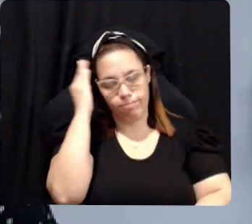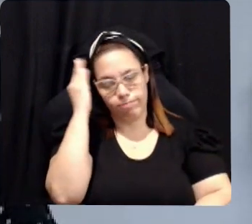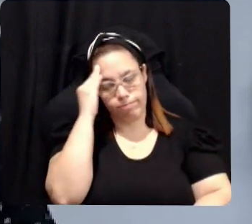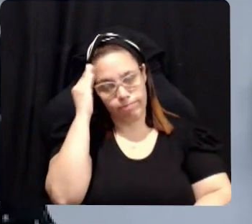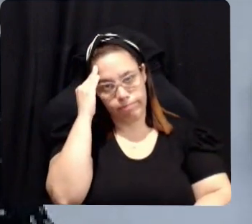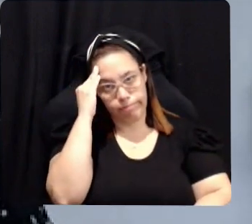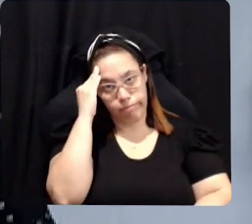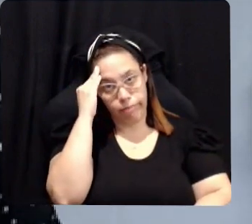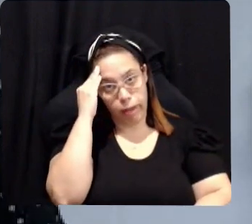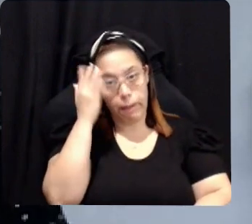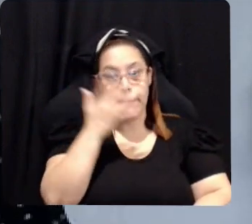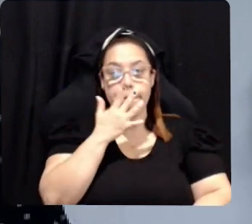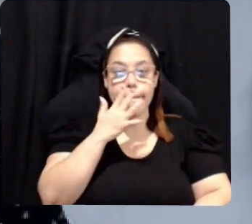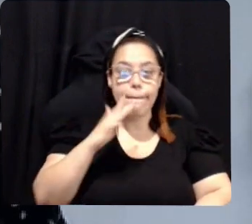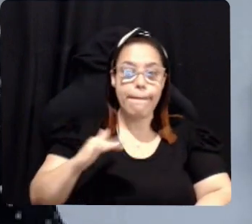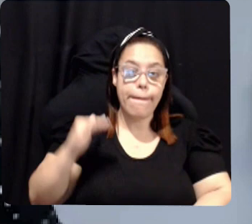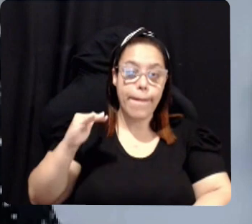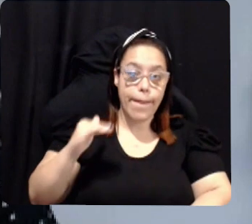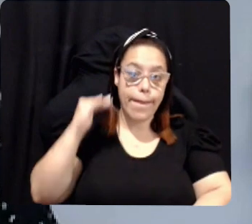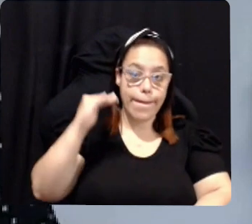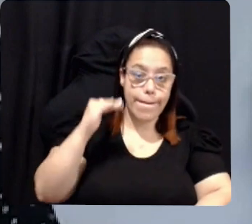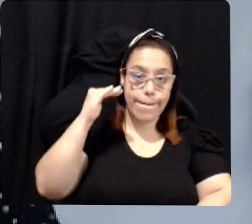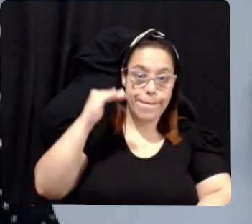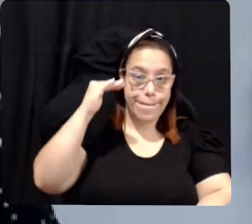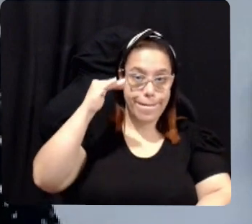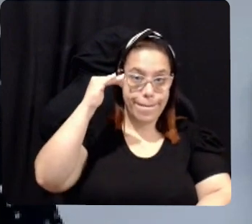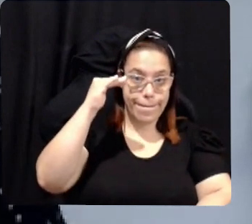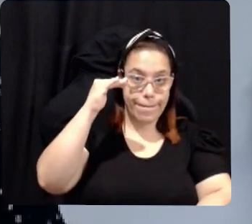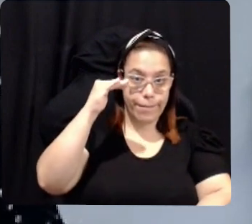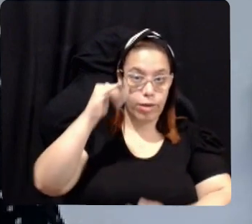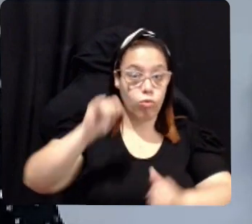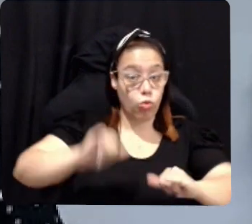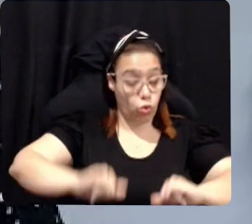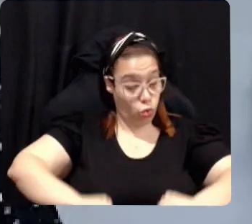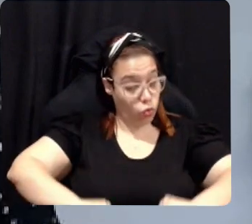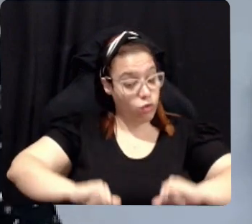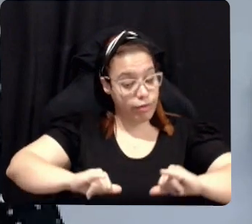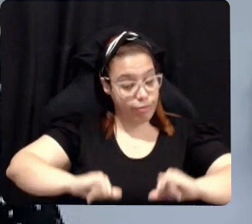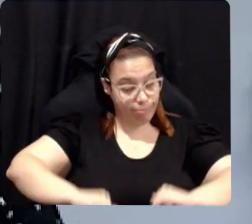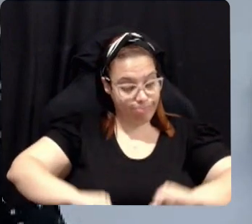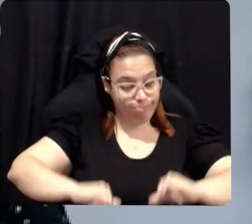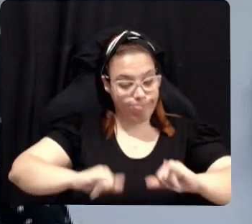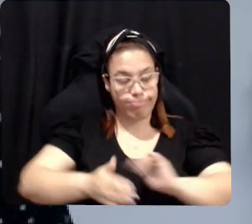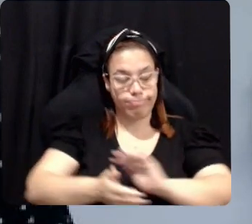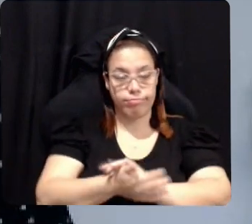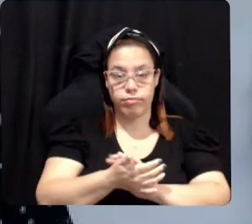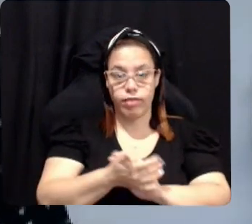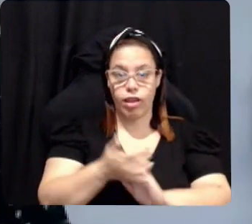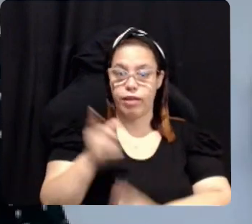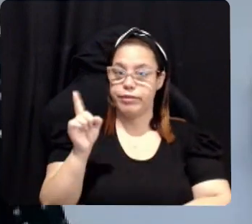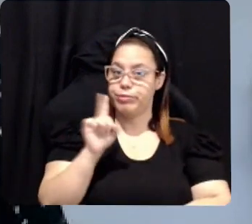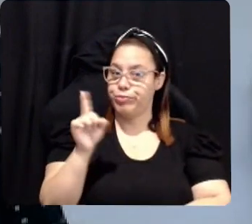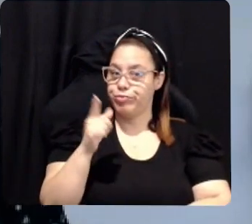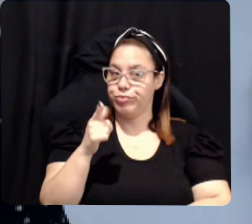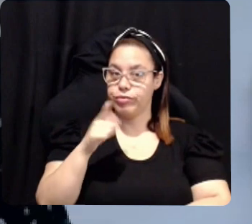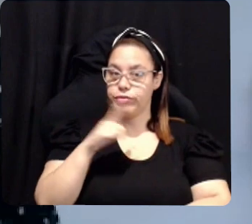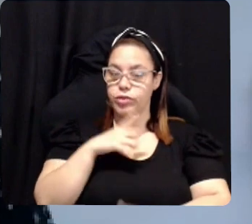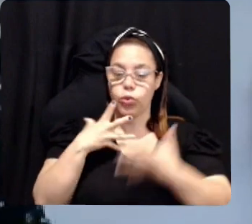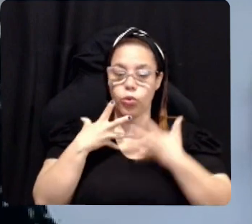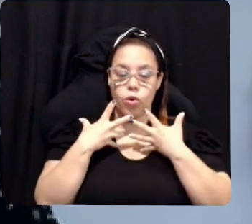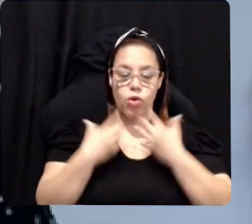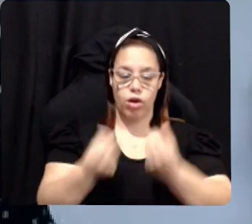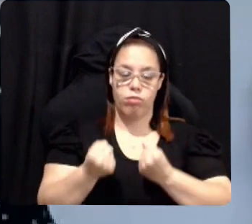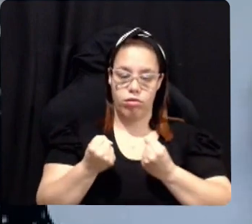entender que isso sim, quando a criança vai ficando maior, pode trazer algum sofrimento. E a criança, se ela não tiver